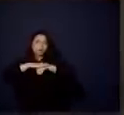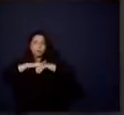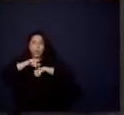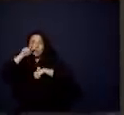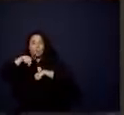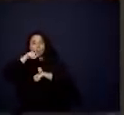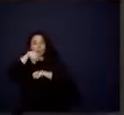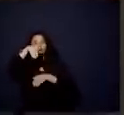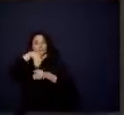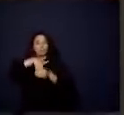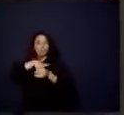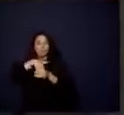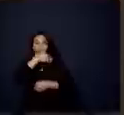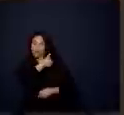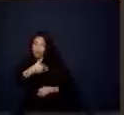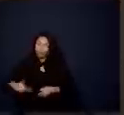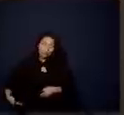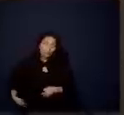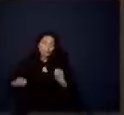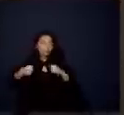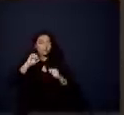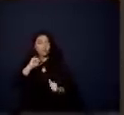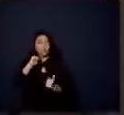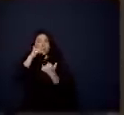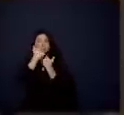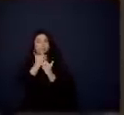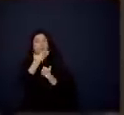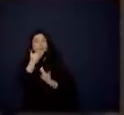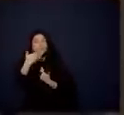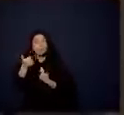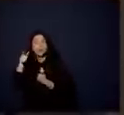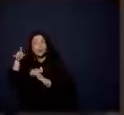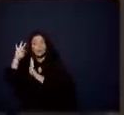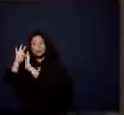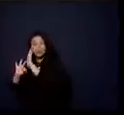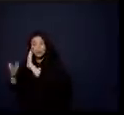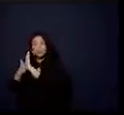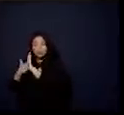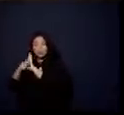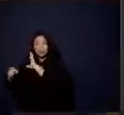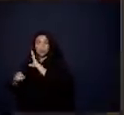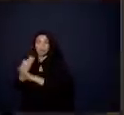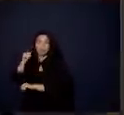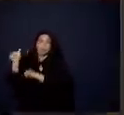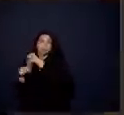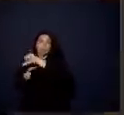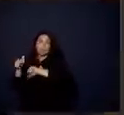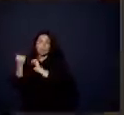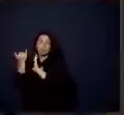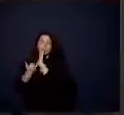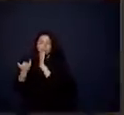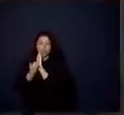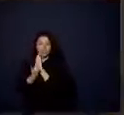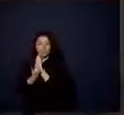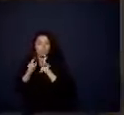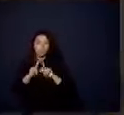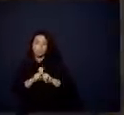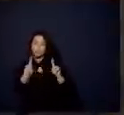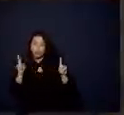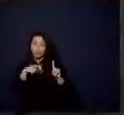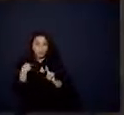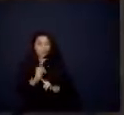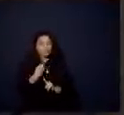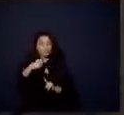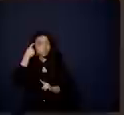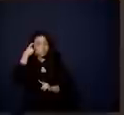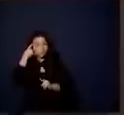É apoiar o Congresso Nacional na construção do melhor texto possível para a reforma tributária Mas já